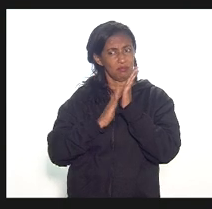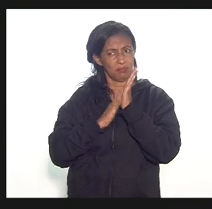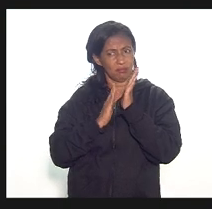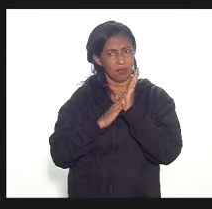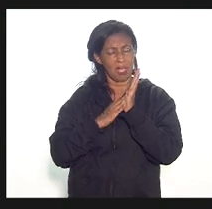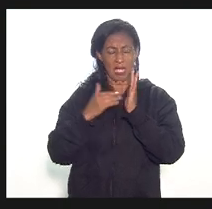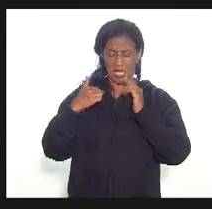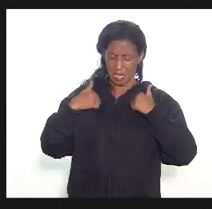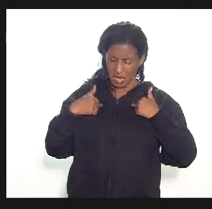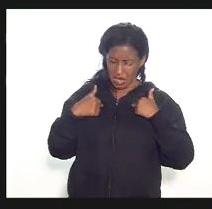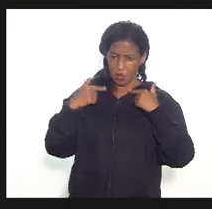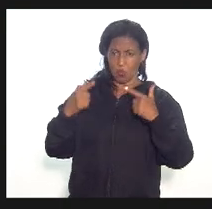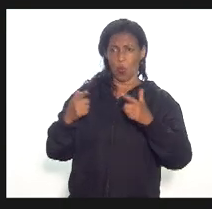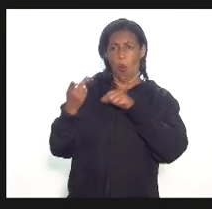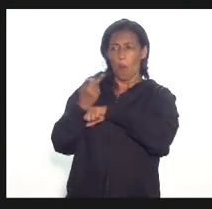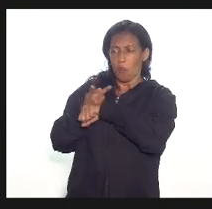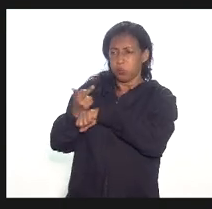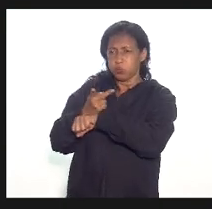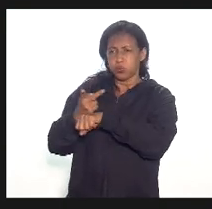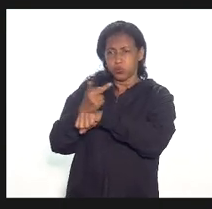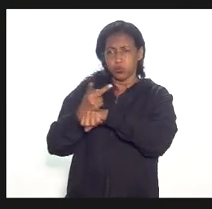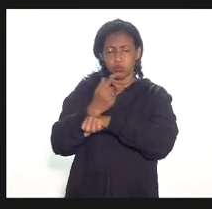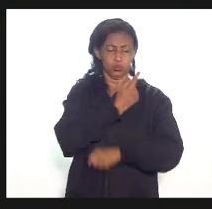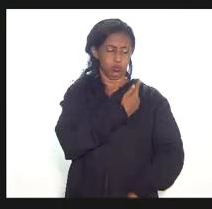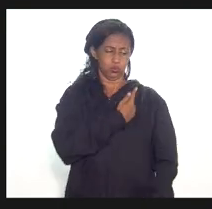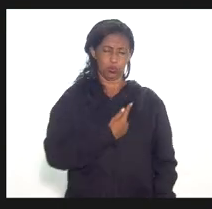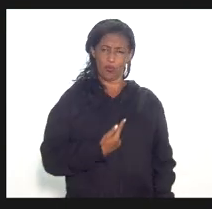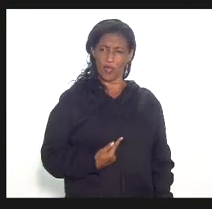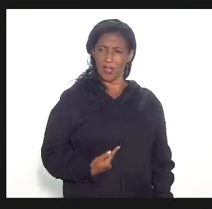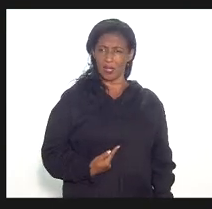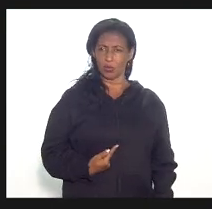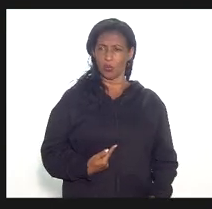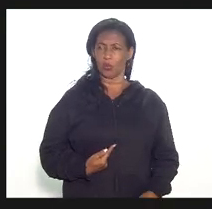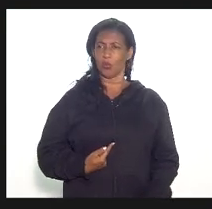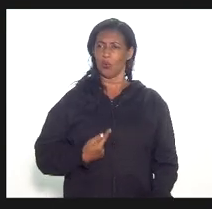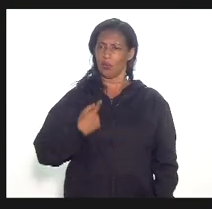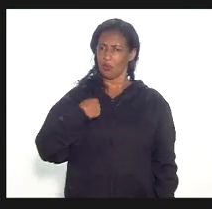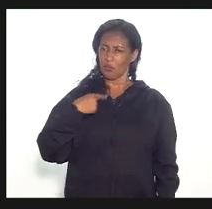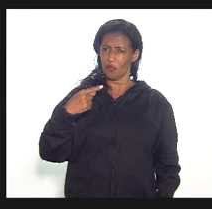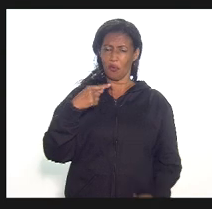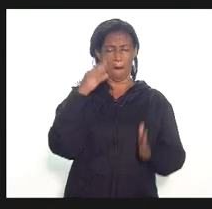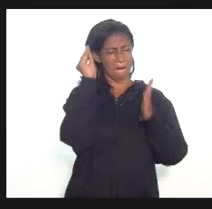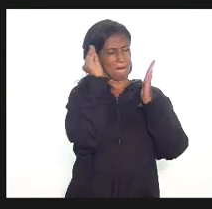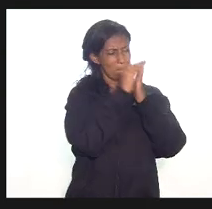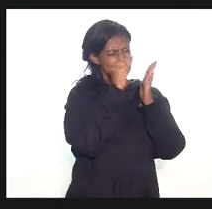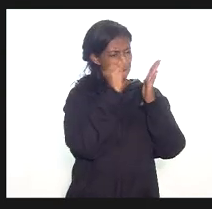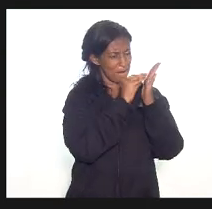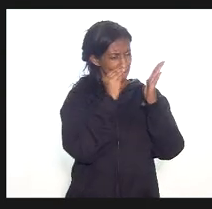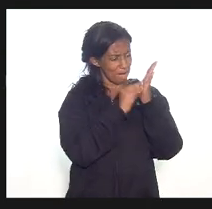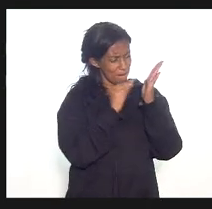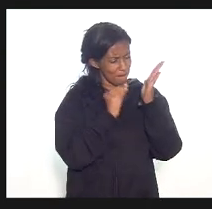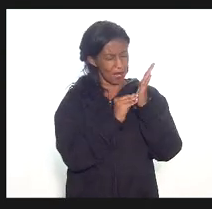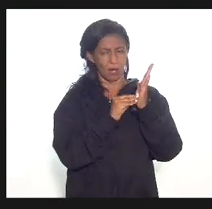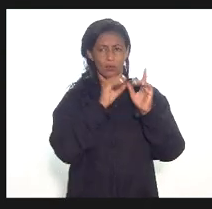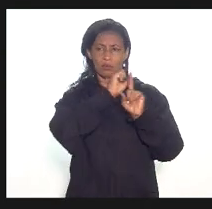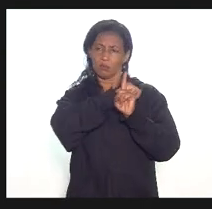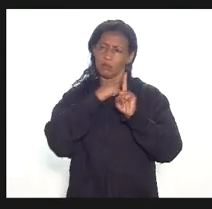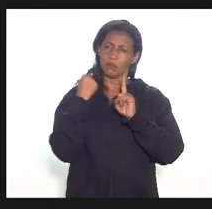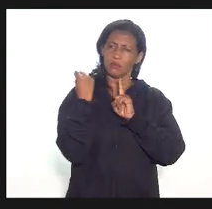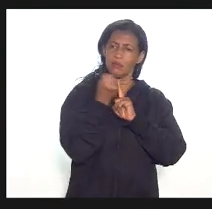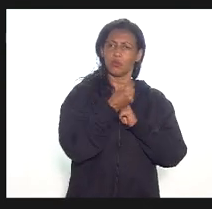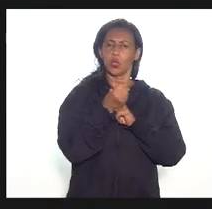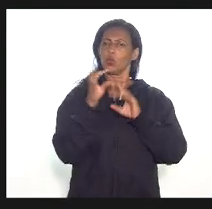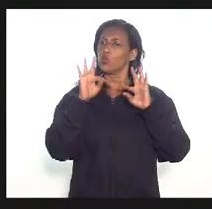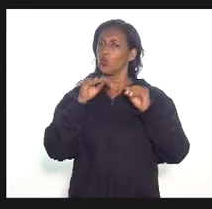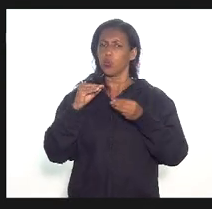procurado o governo do estado levando as pautas da sociedade as pautas que me